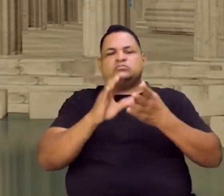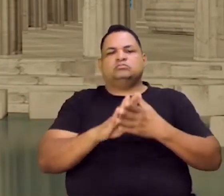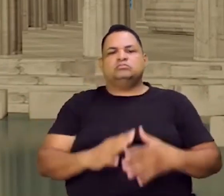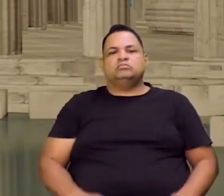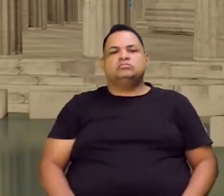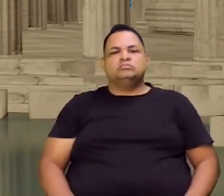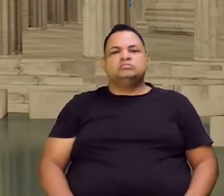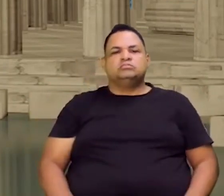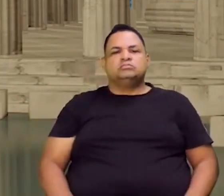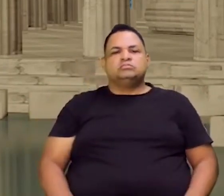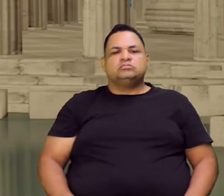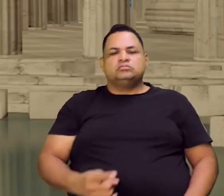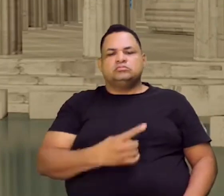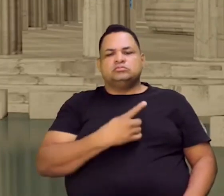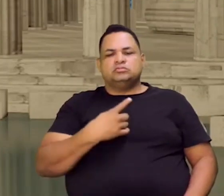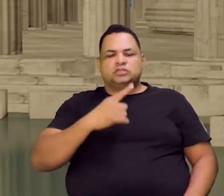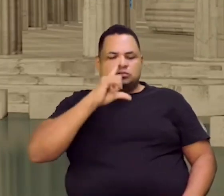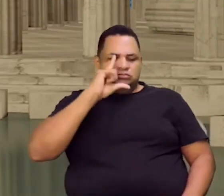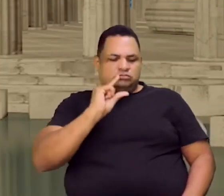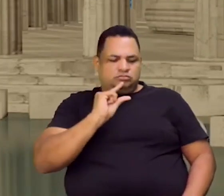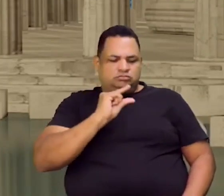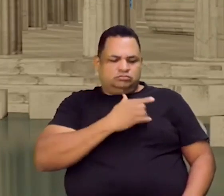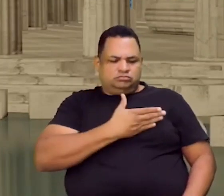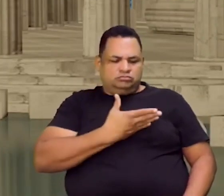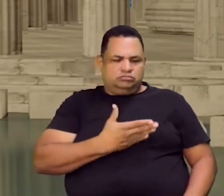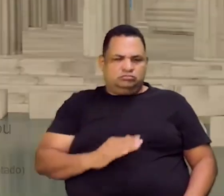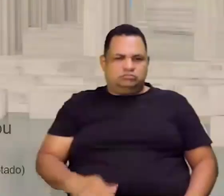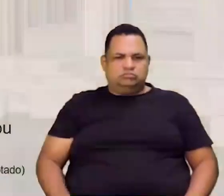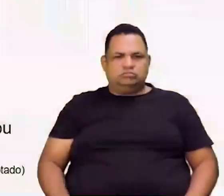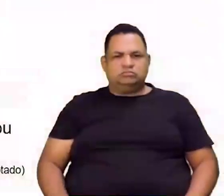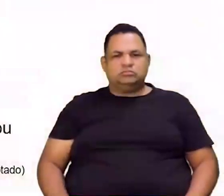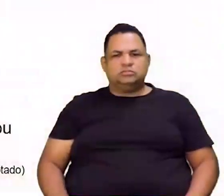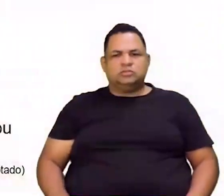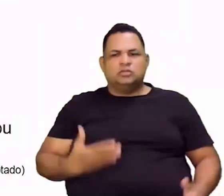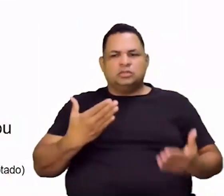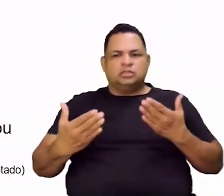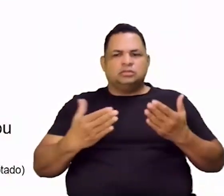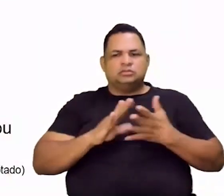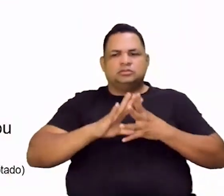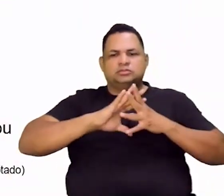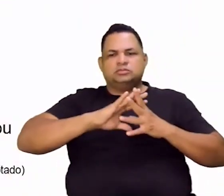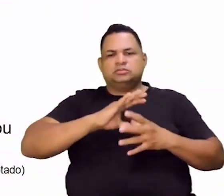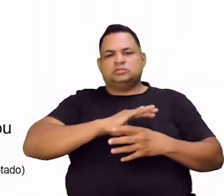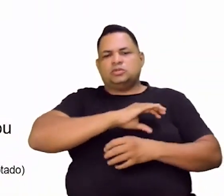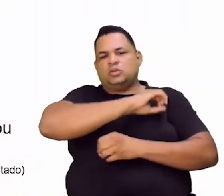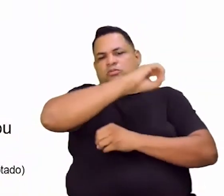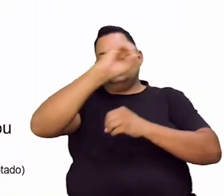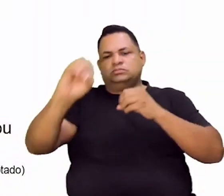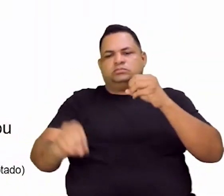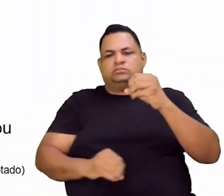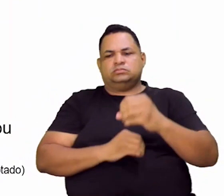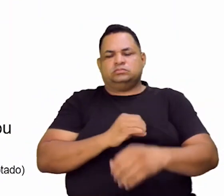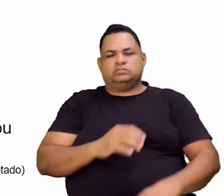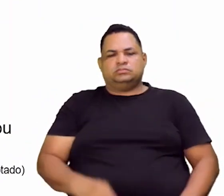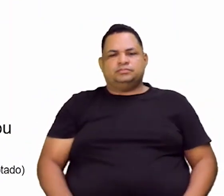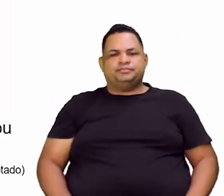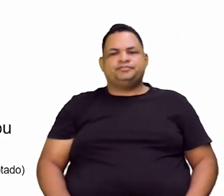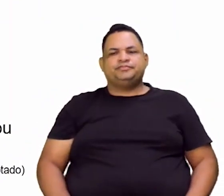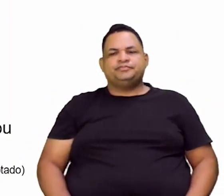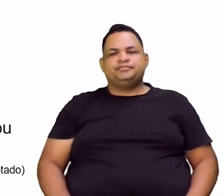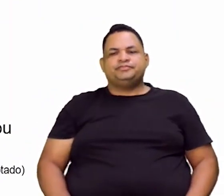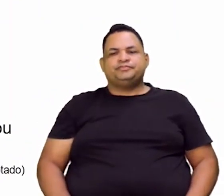imenso, somos pequenos diante dele, ok? Continuando, olha aí. Uma nova mentalidade. Em sua